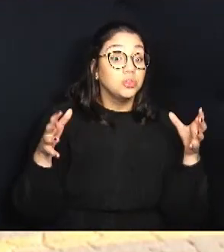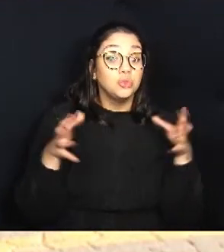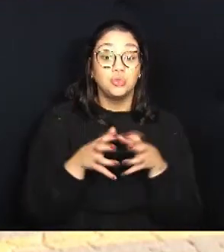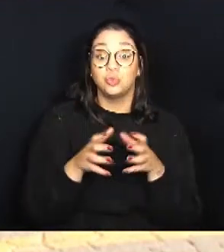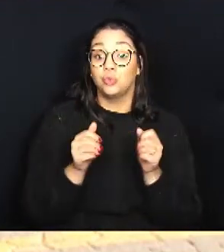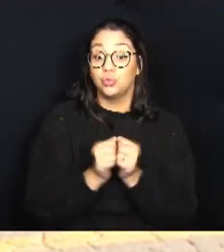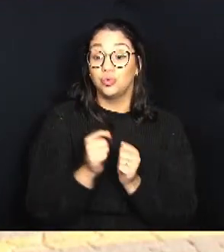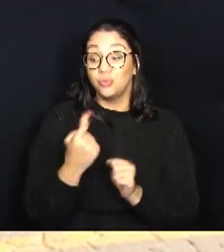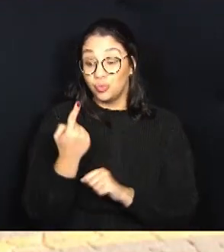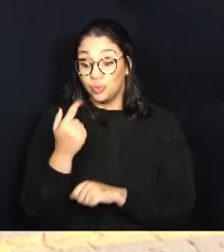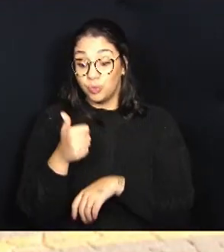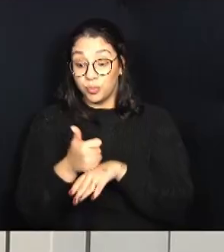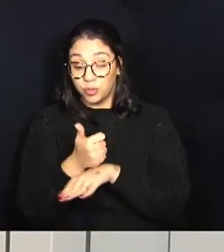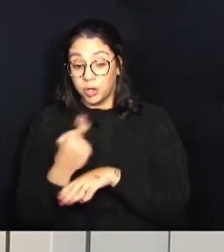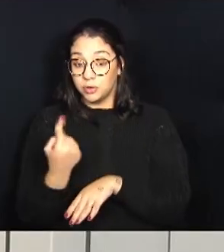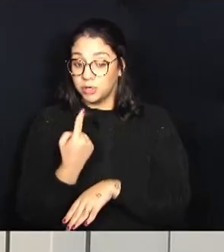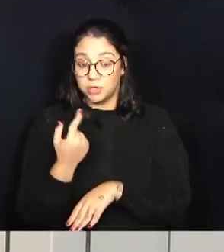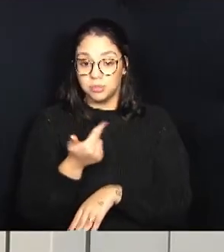fazer sozinho.